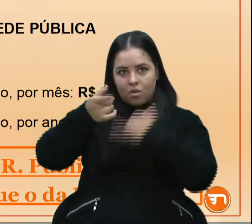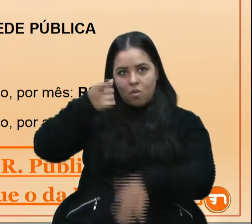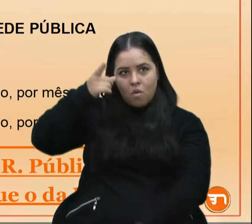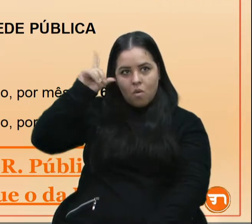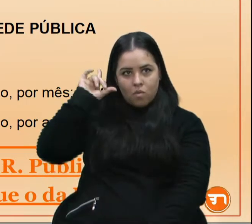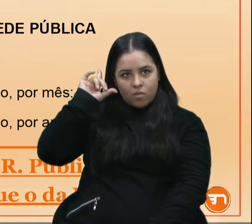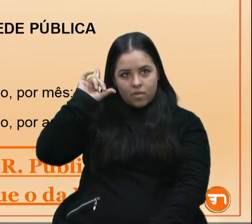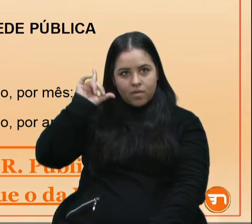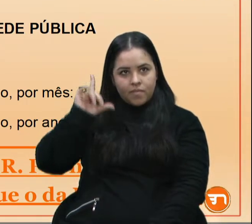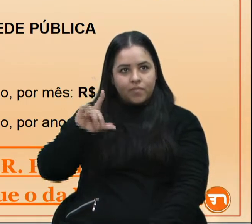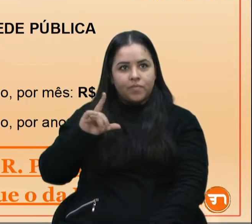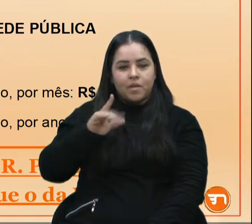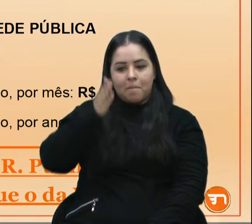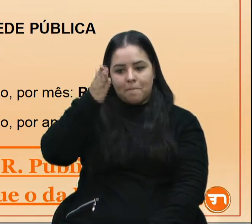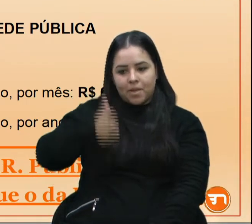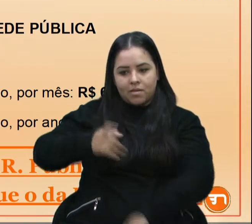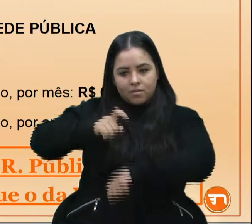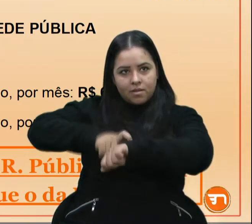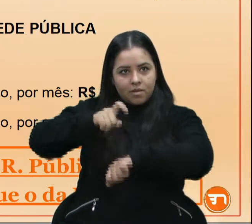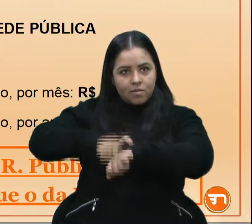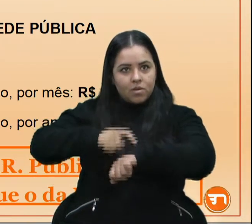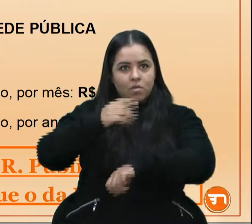atualizada. Meio turno custa